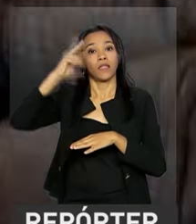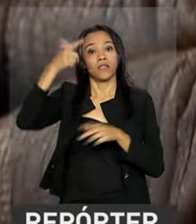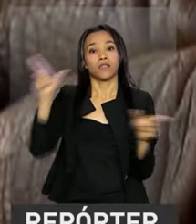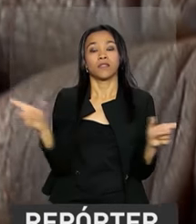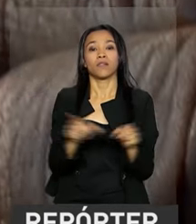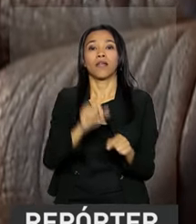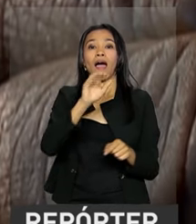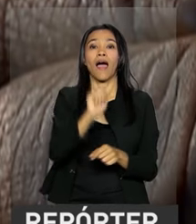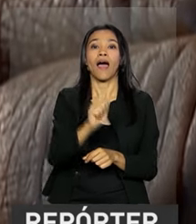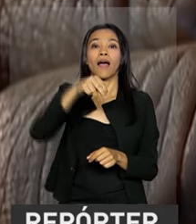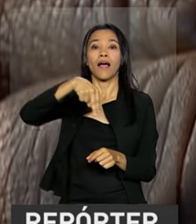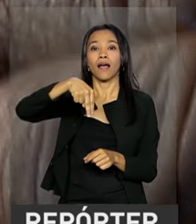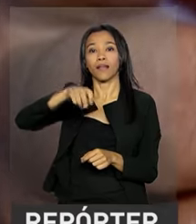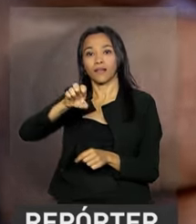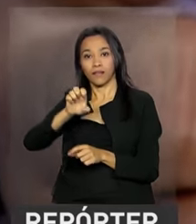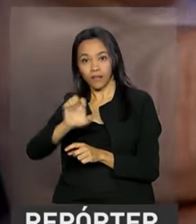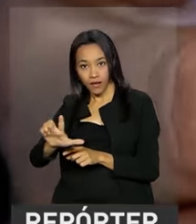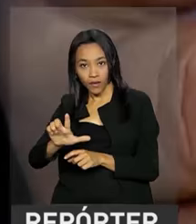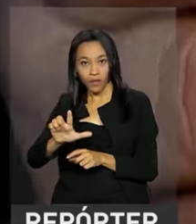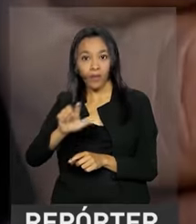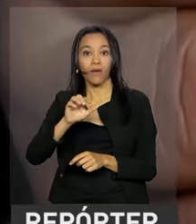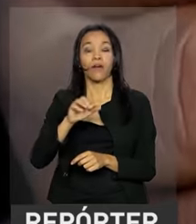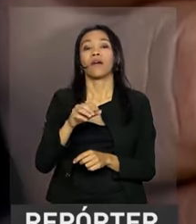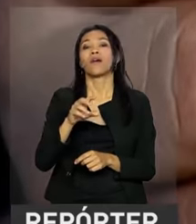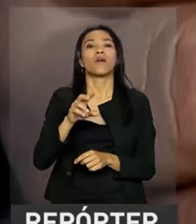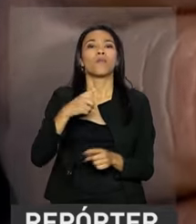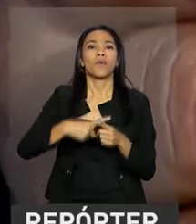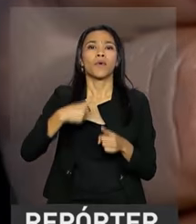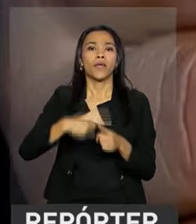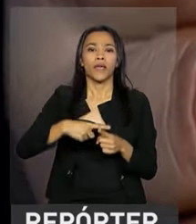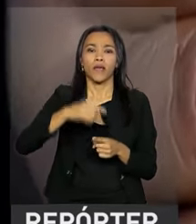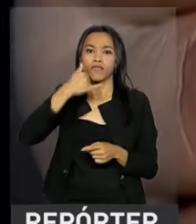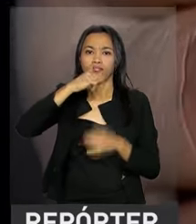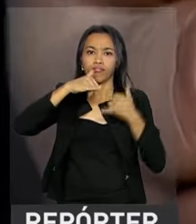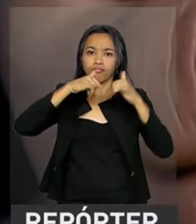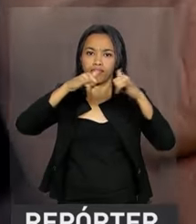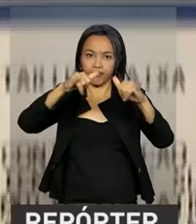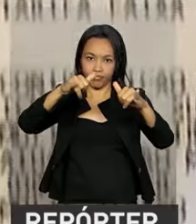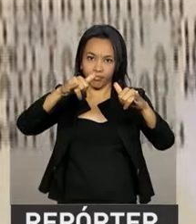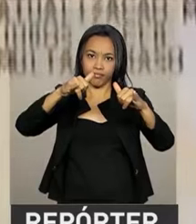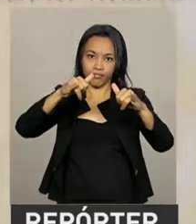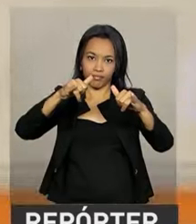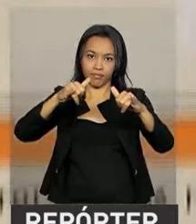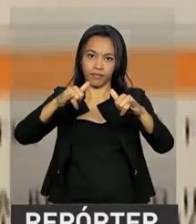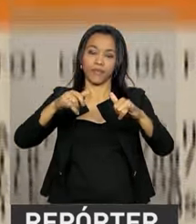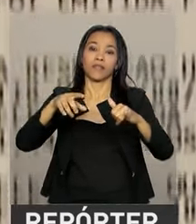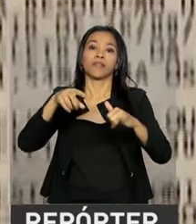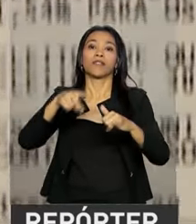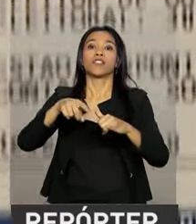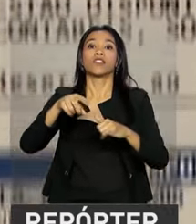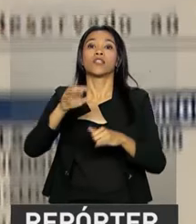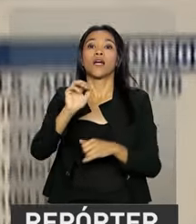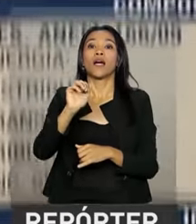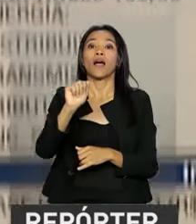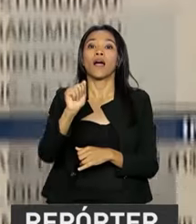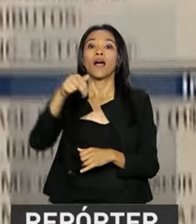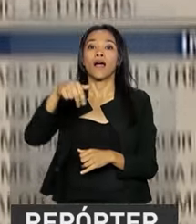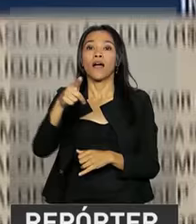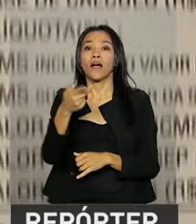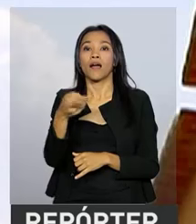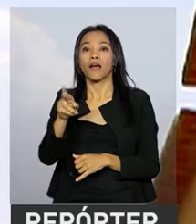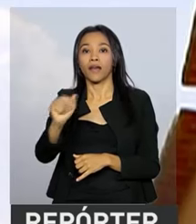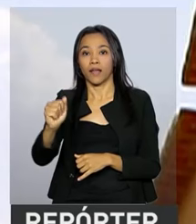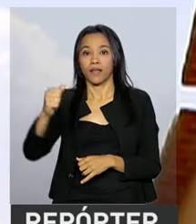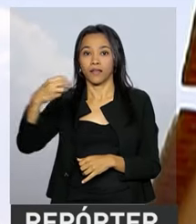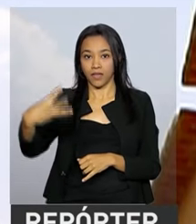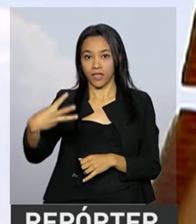Energia Elétrica, ANEEL, foi tomada porque o custo da energia da termoelétrica de Angra 3 foi incluído nas